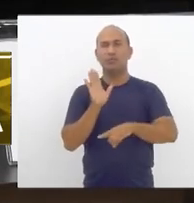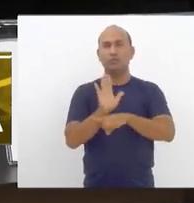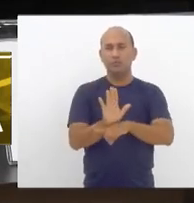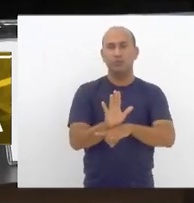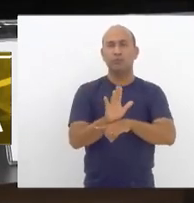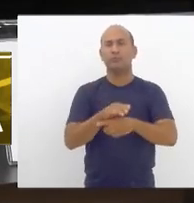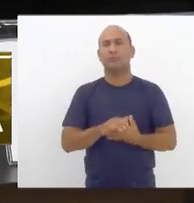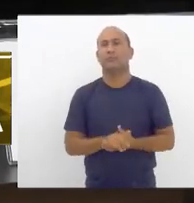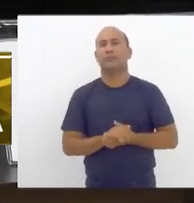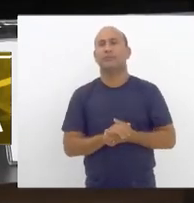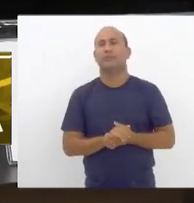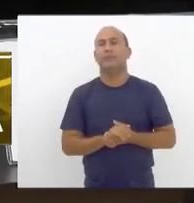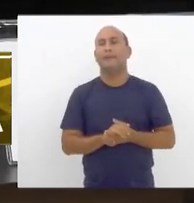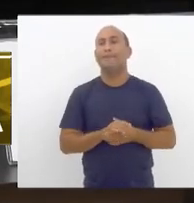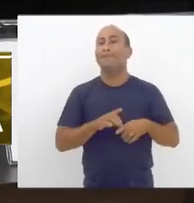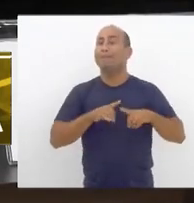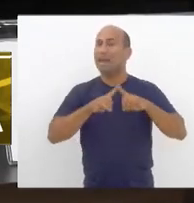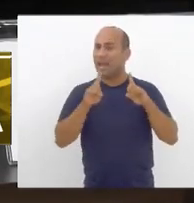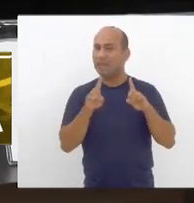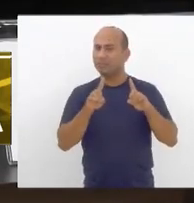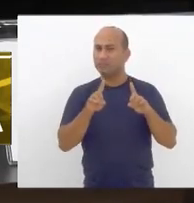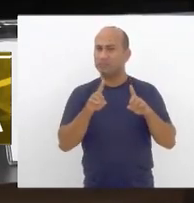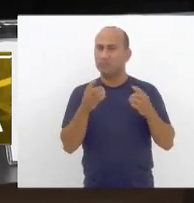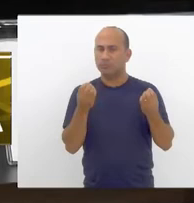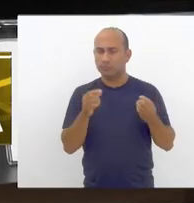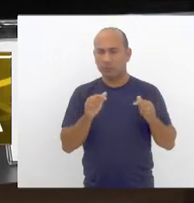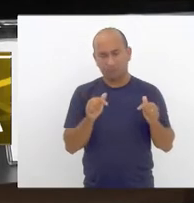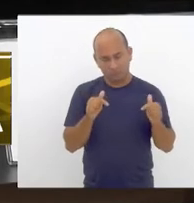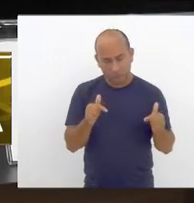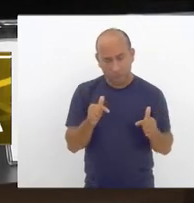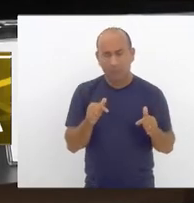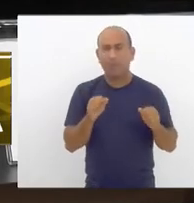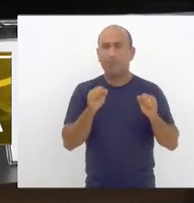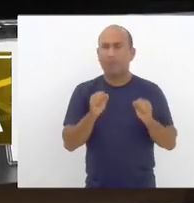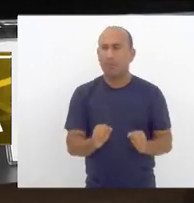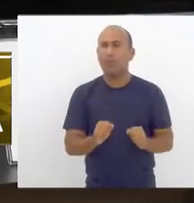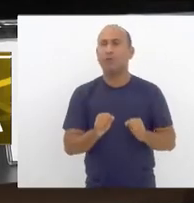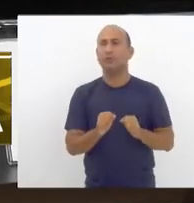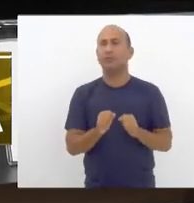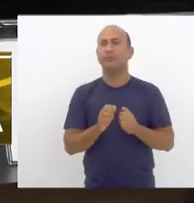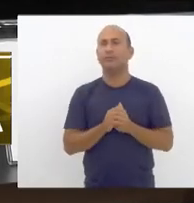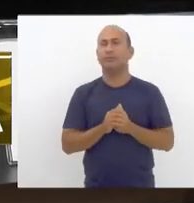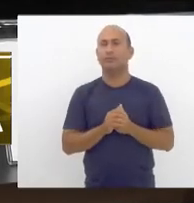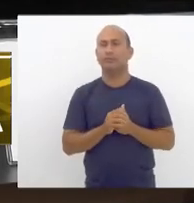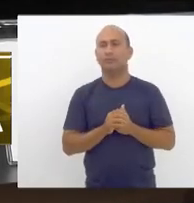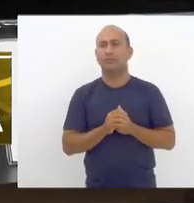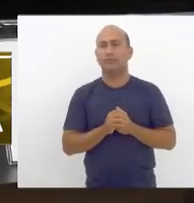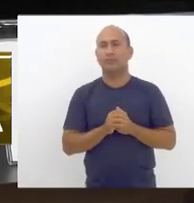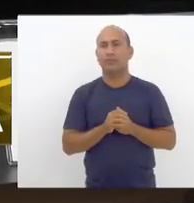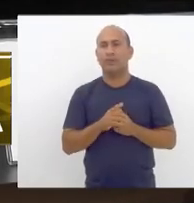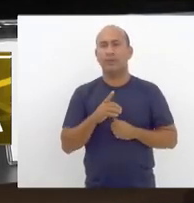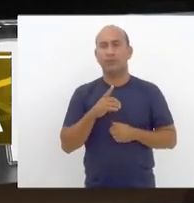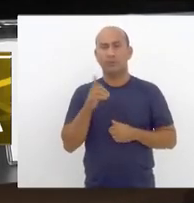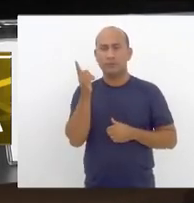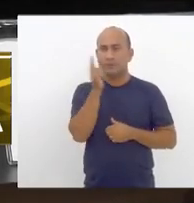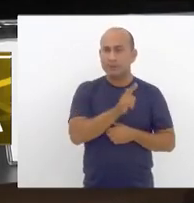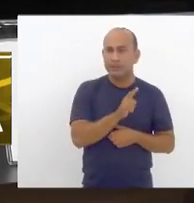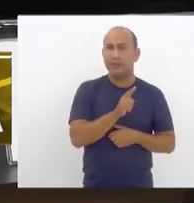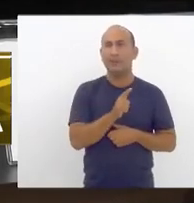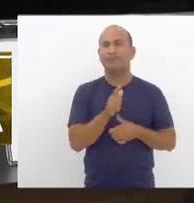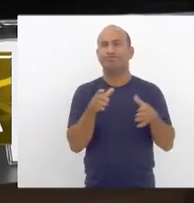mais restrita mas muito realizadora que permitiu continuasse sendo uma morte